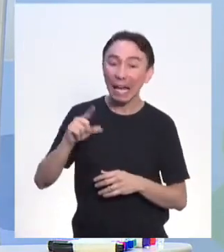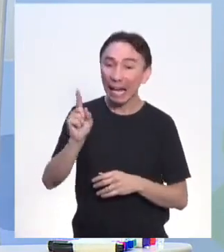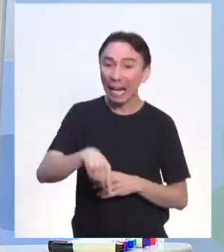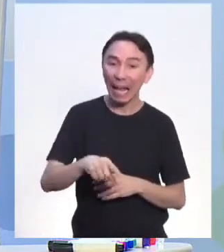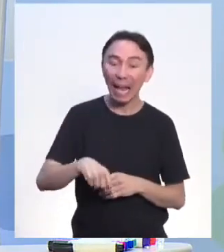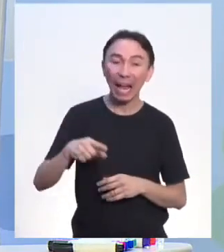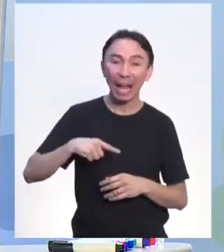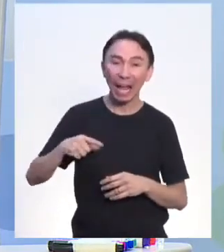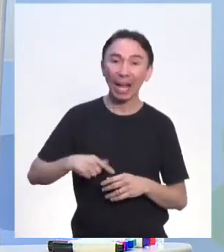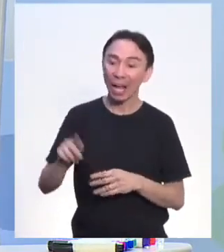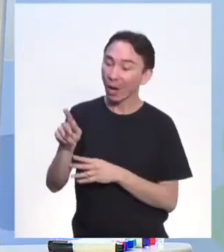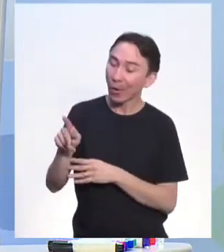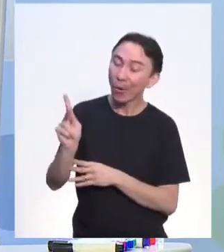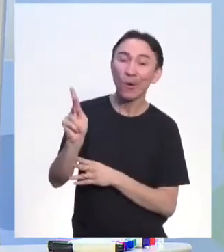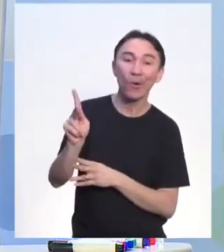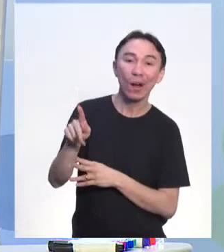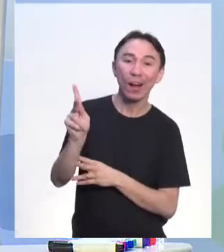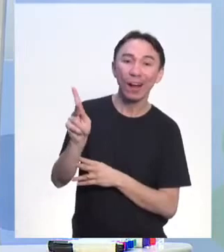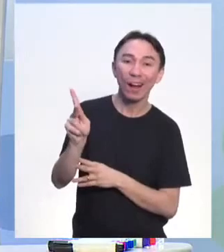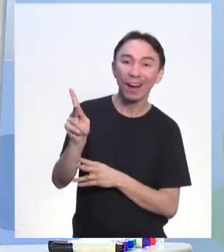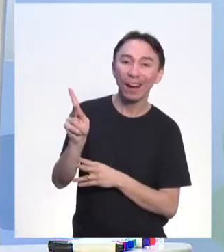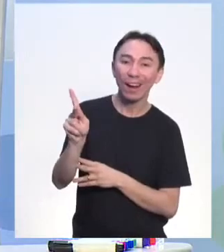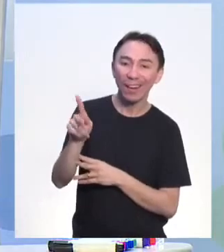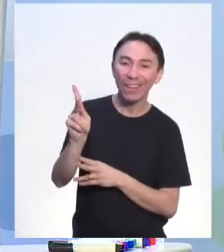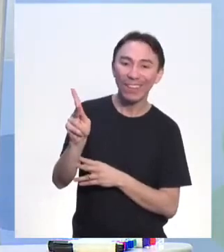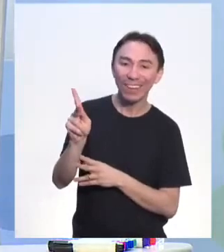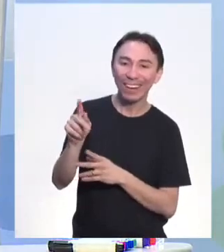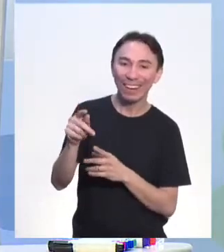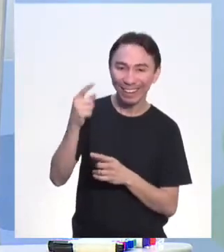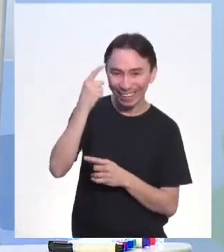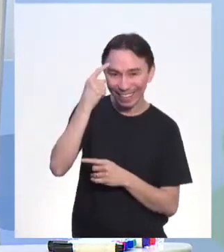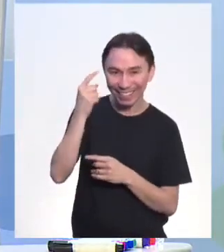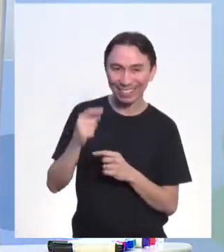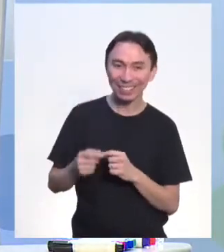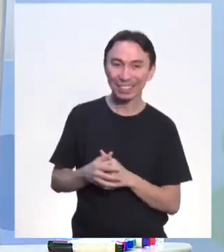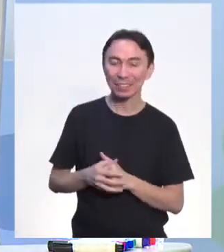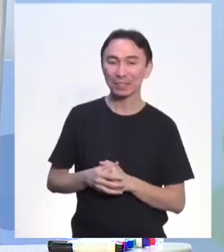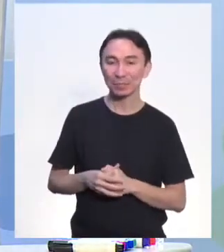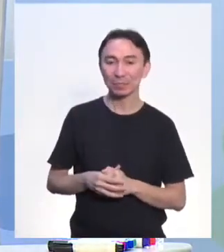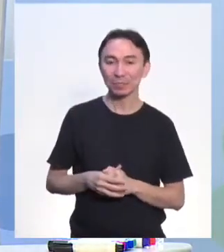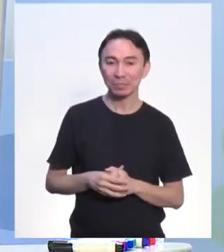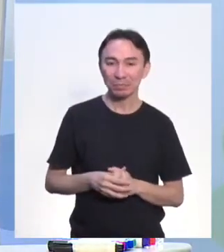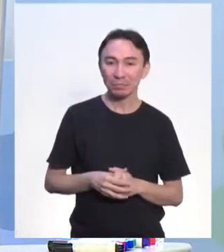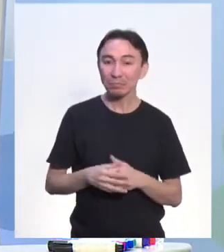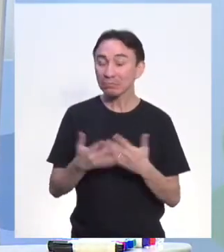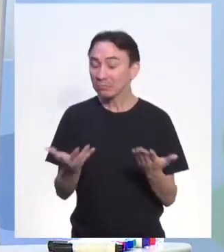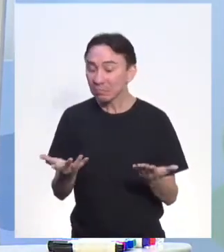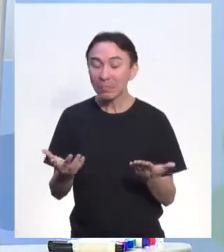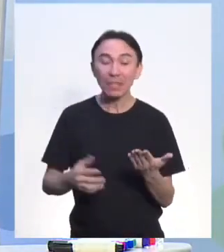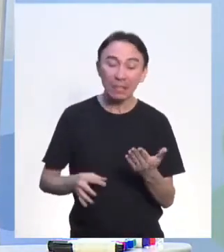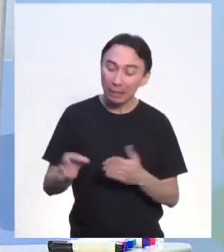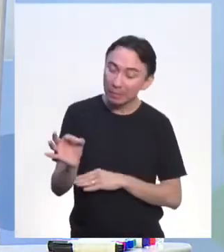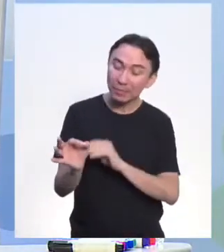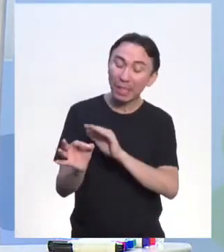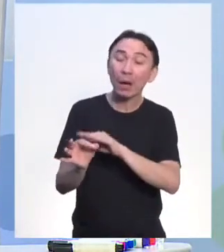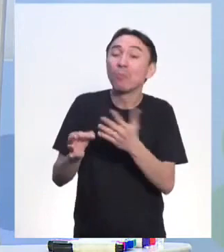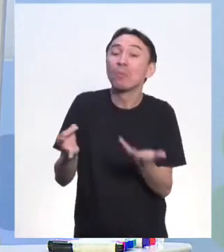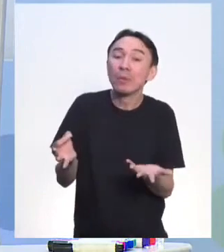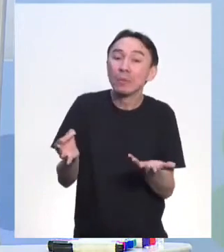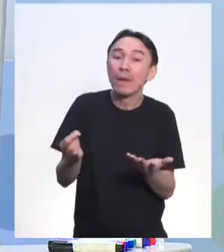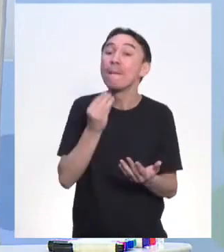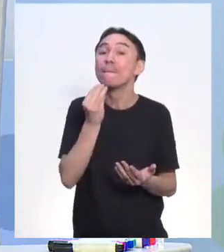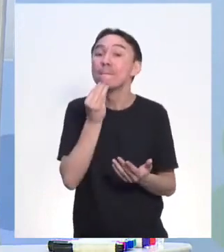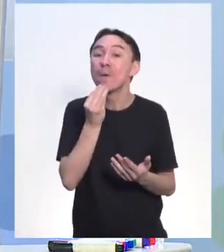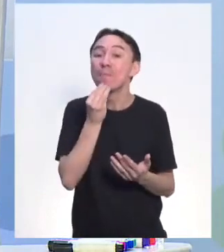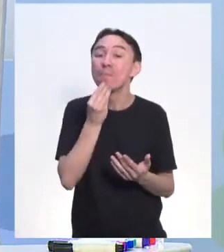coroa. Coroa, a gente escreve aqui de novo, né, para ficar bonitinho. Coroa é a letra K. Então, qual é o evento?